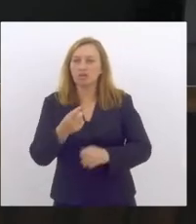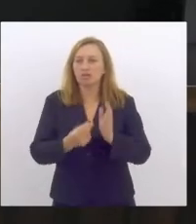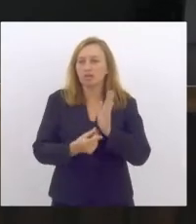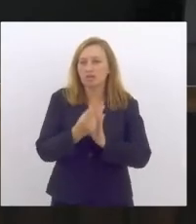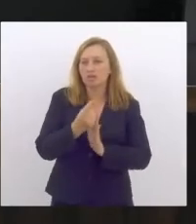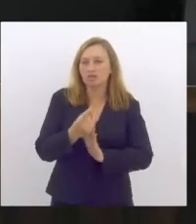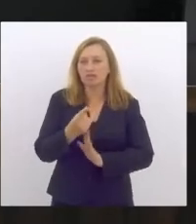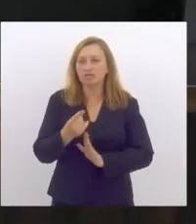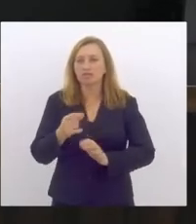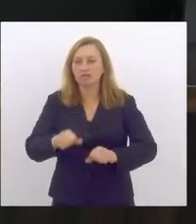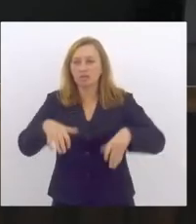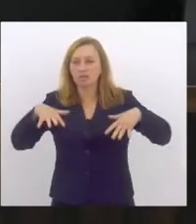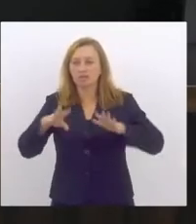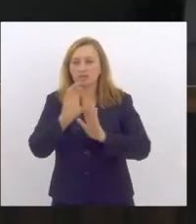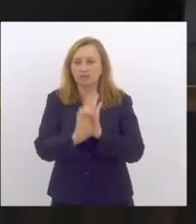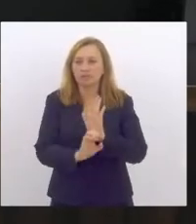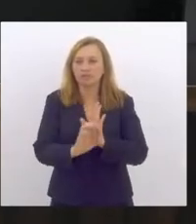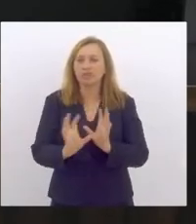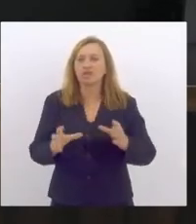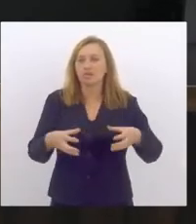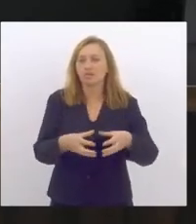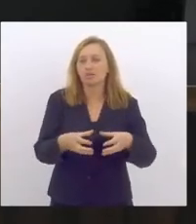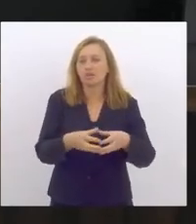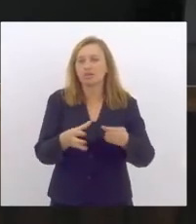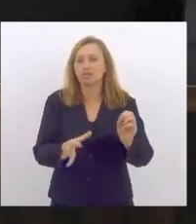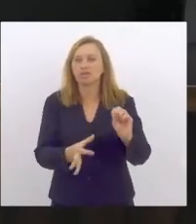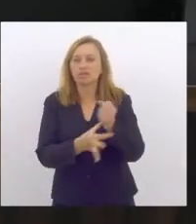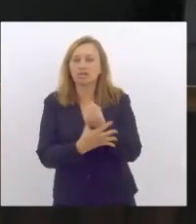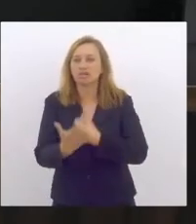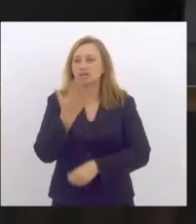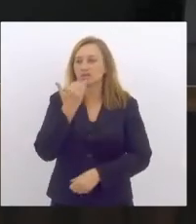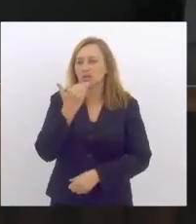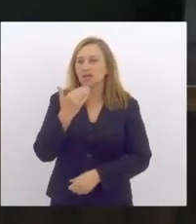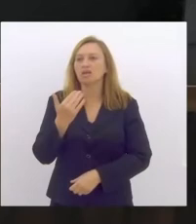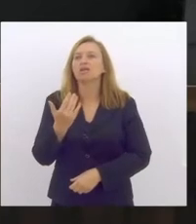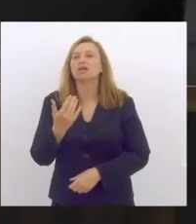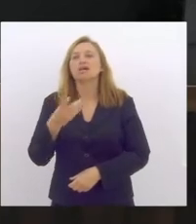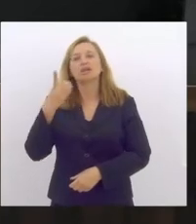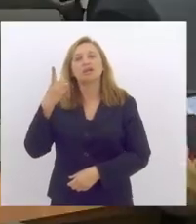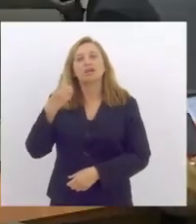às emendas de plenário. Pela Comissão de Segurança Alimentar, deputada Renata Souza.